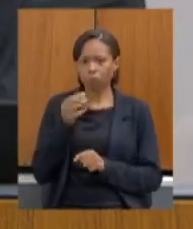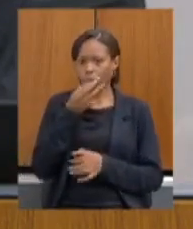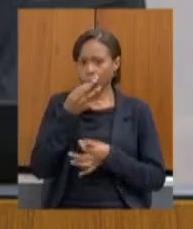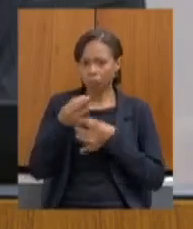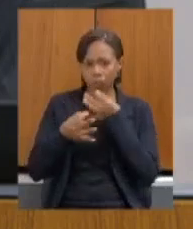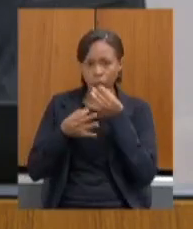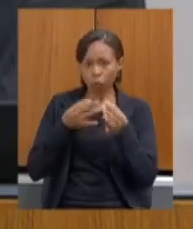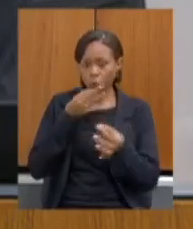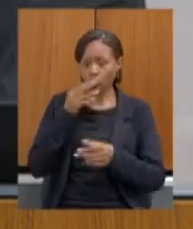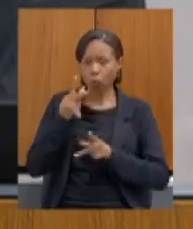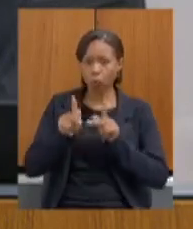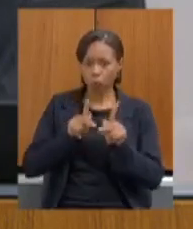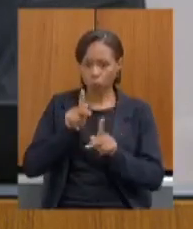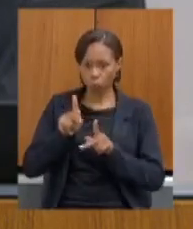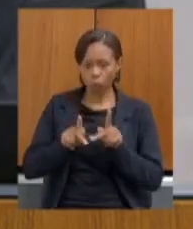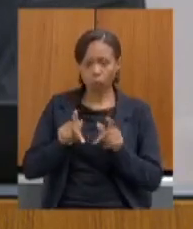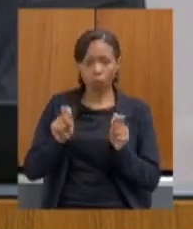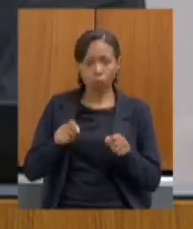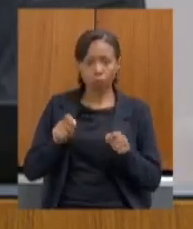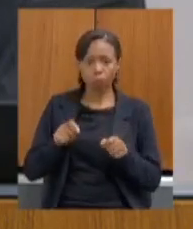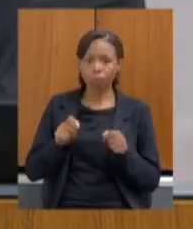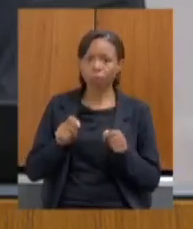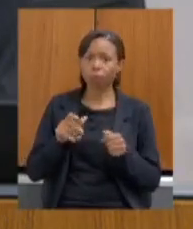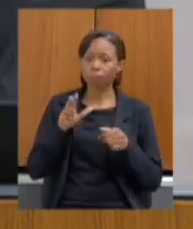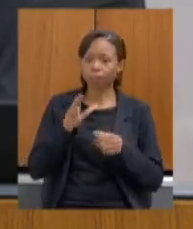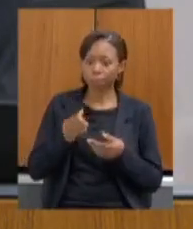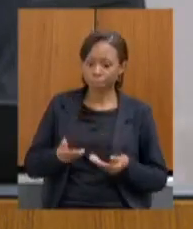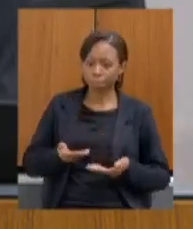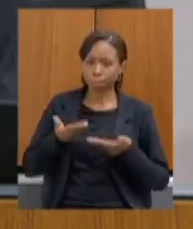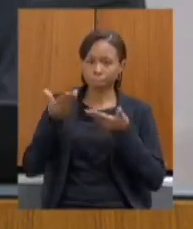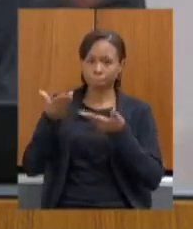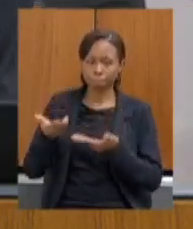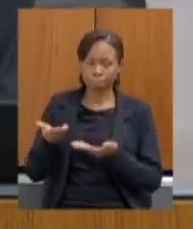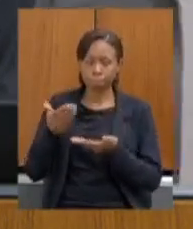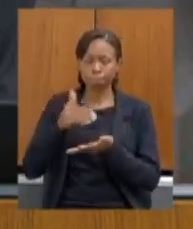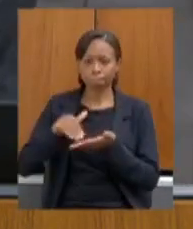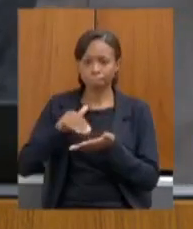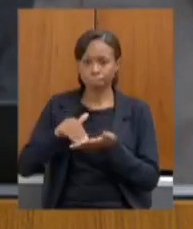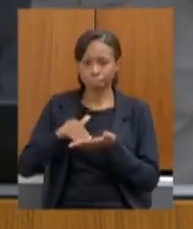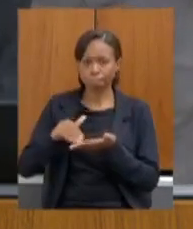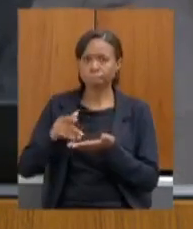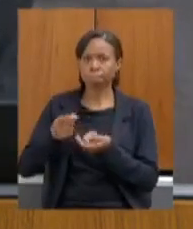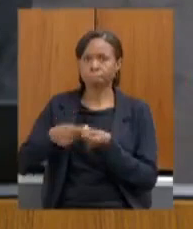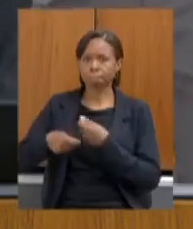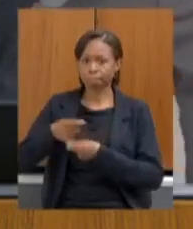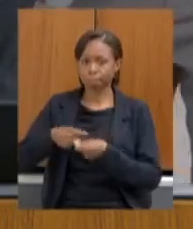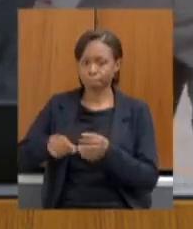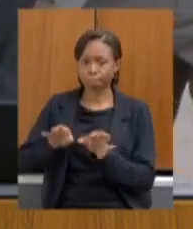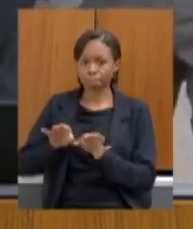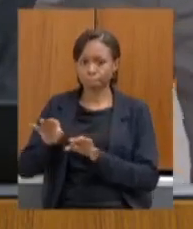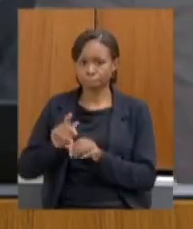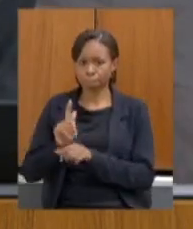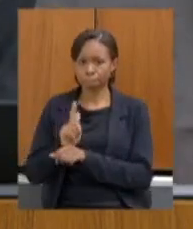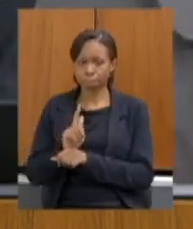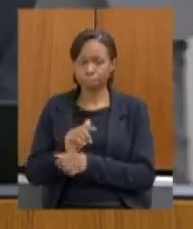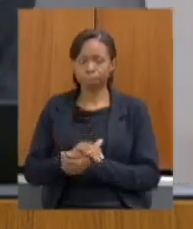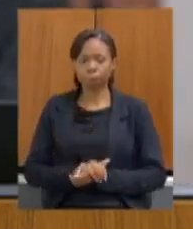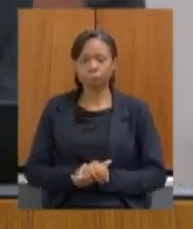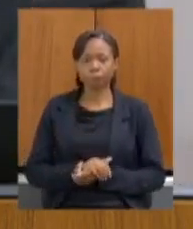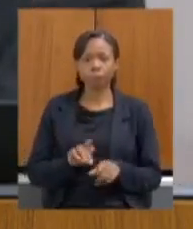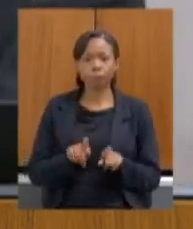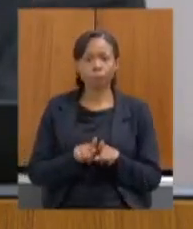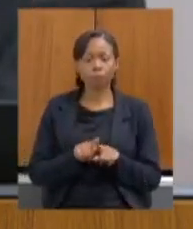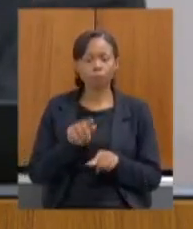popular e de adequado encaminhamento junto à Secretaria do Estado de Planejamento e Gestão, CEPLAC. Celentíssimo senhor presidente da Comissão de